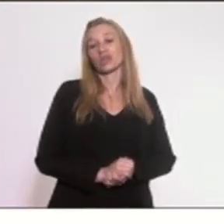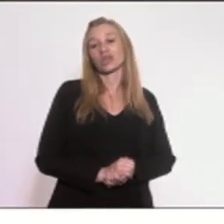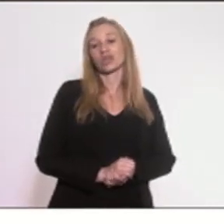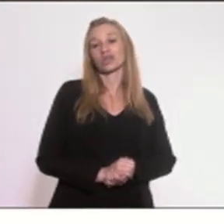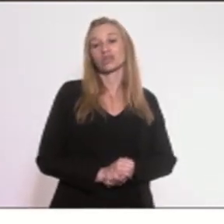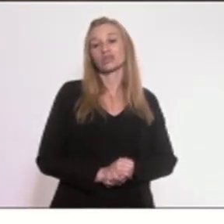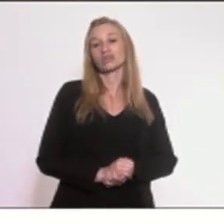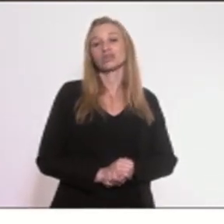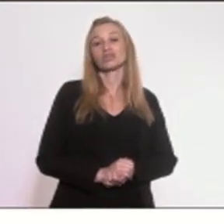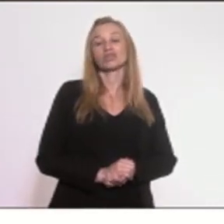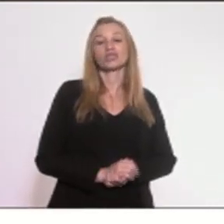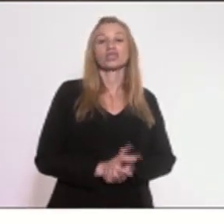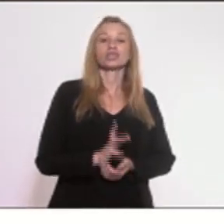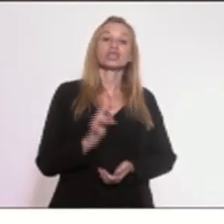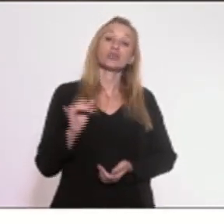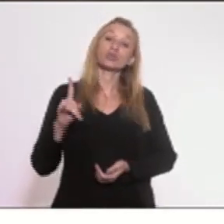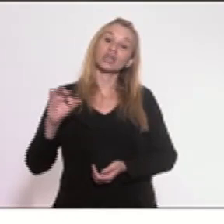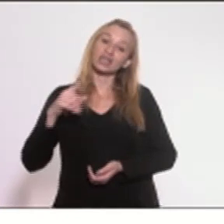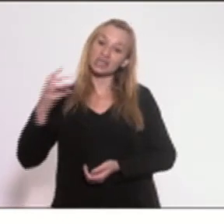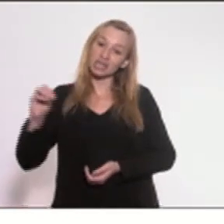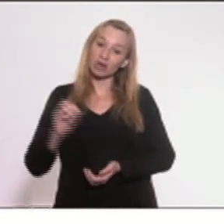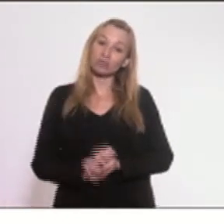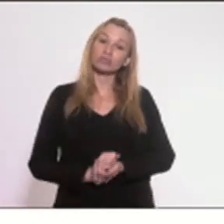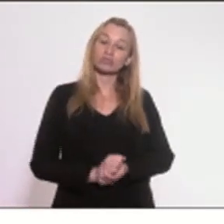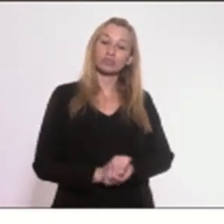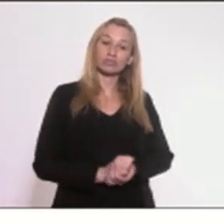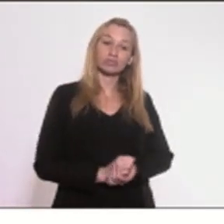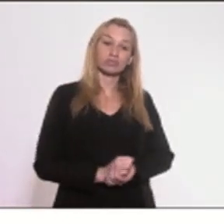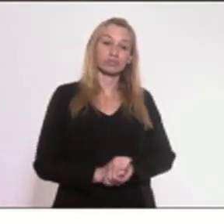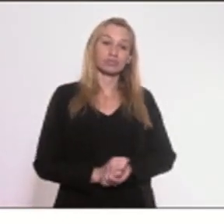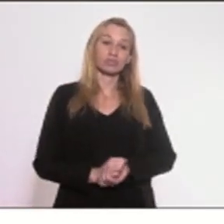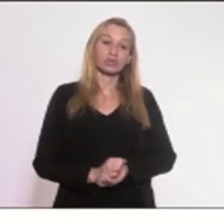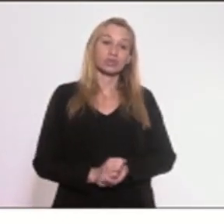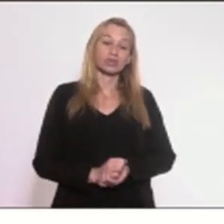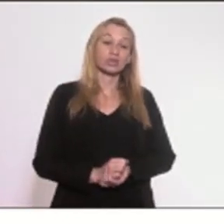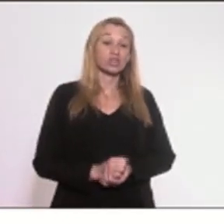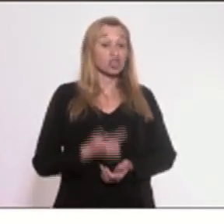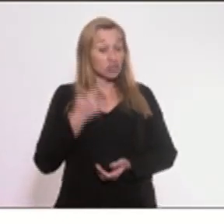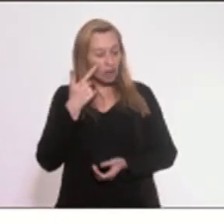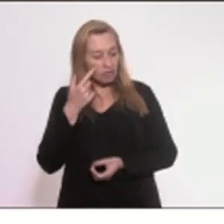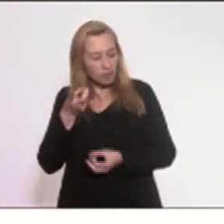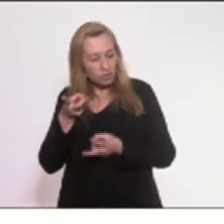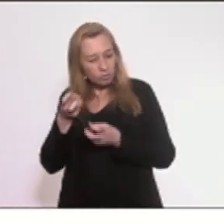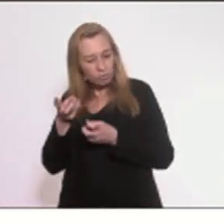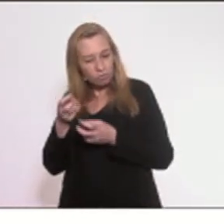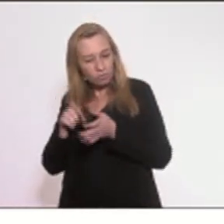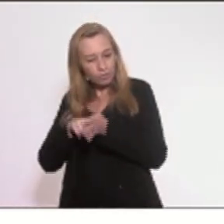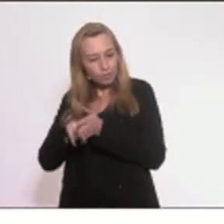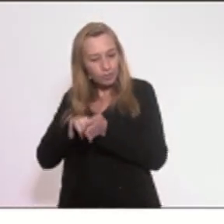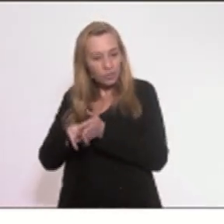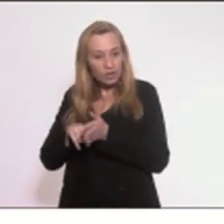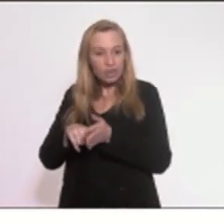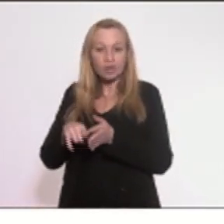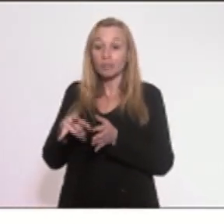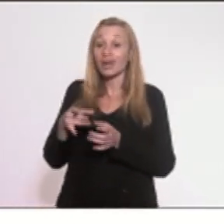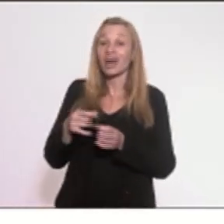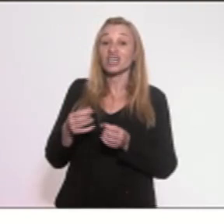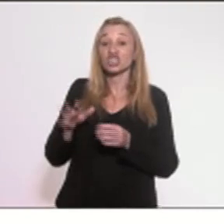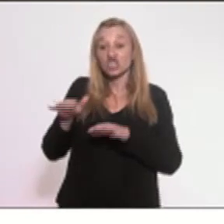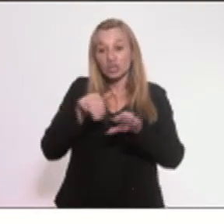diferenciado de tributação é um desses instrumentos. A gente está buscando isso realmente para atrair